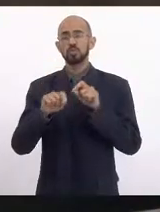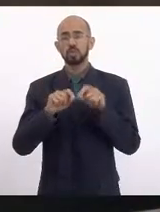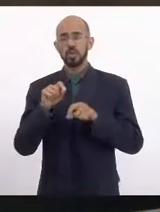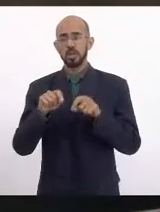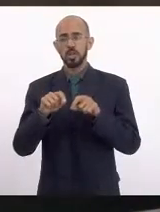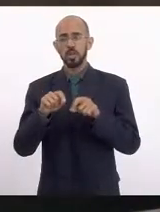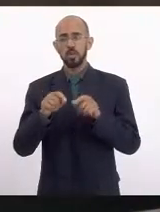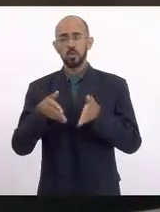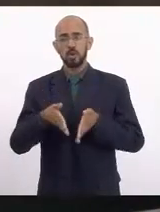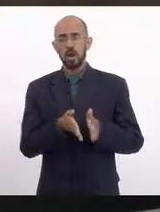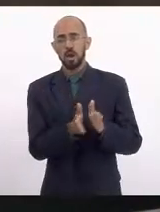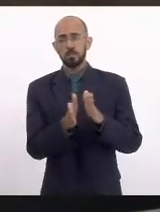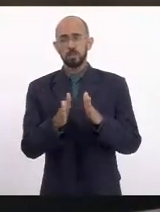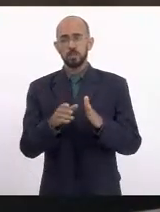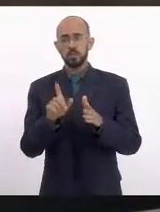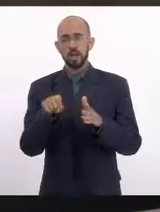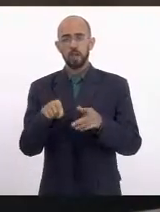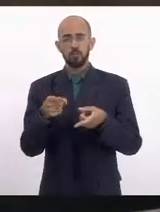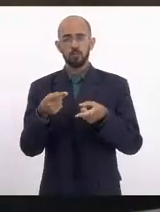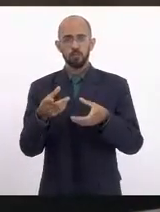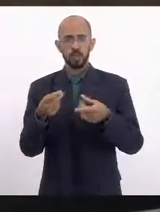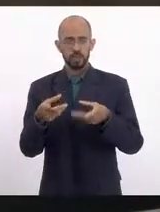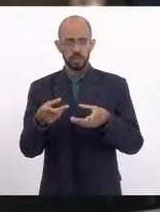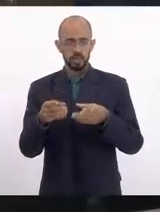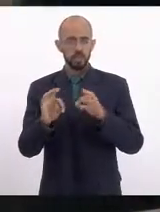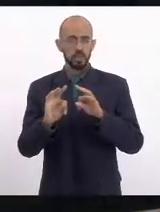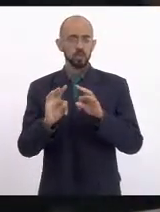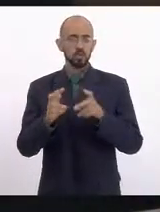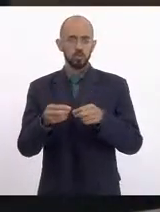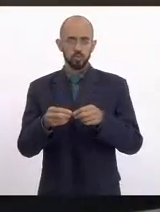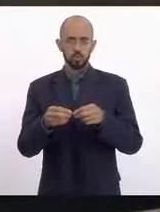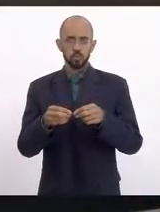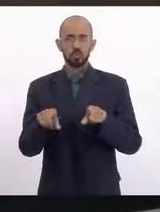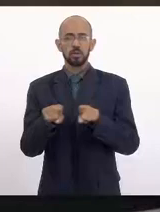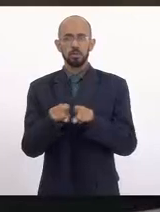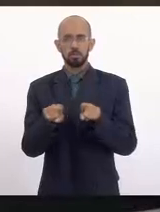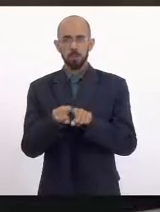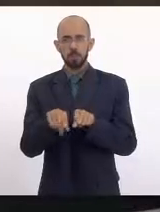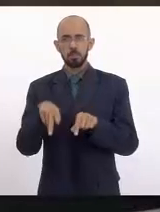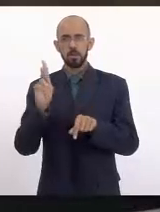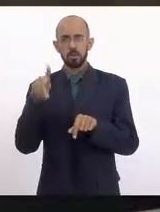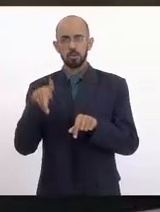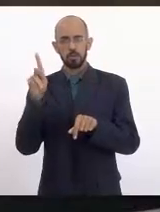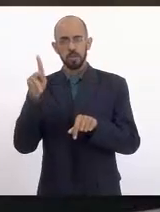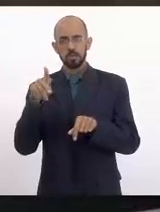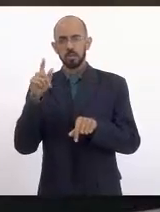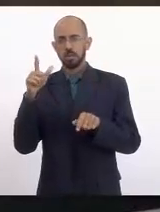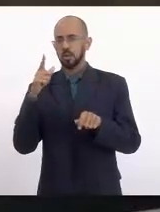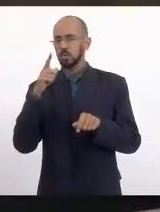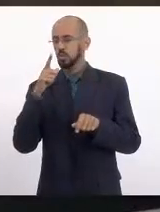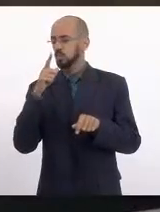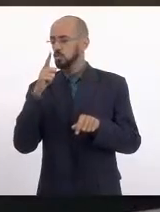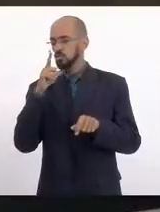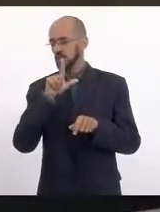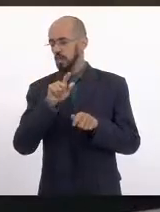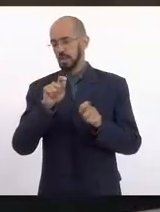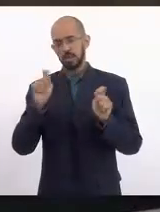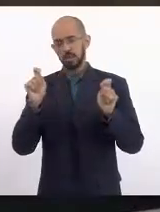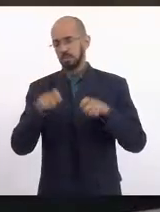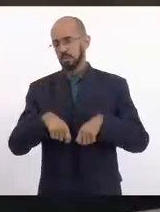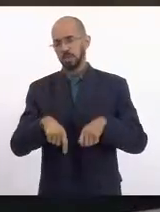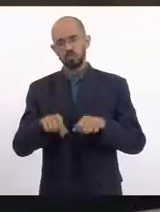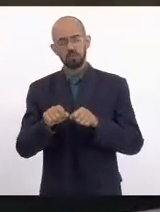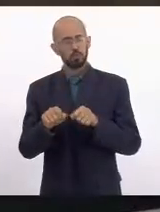desestatizar quase tudo Inclusive a Petrobras que não tem condições de fazer a exploração